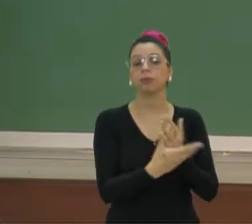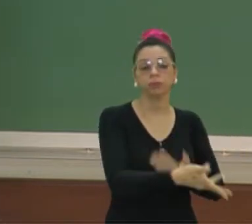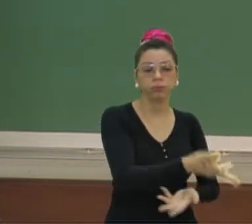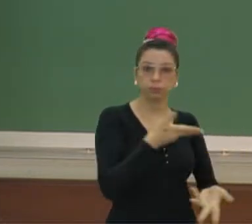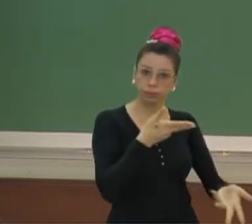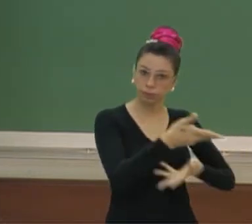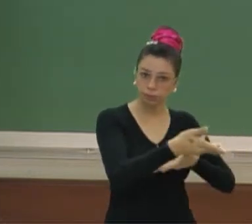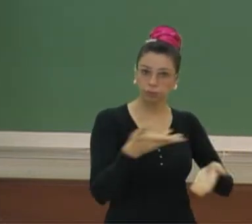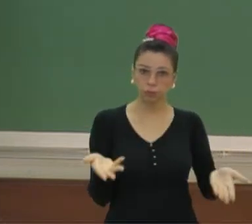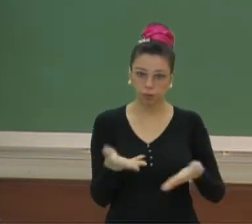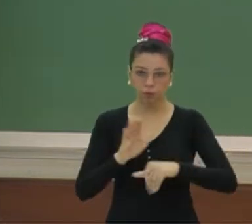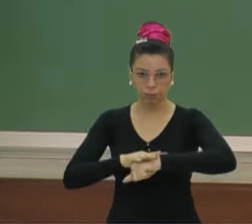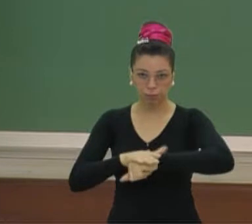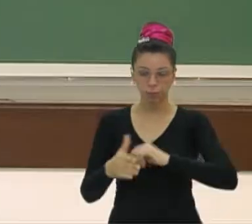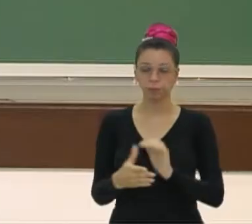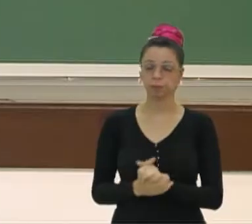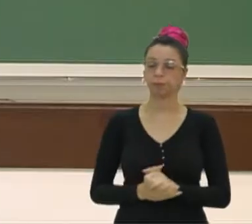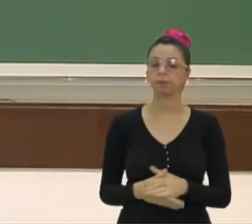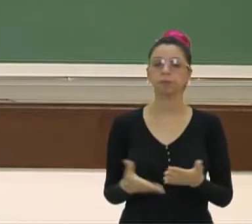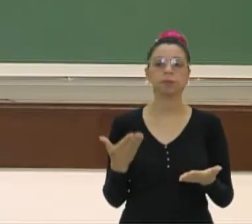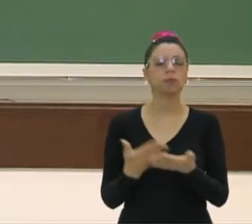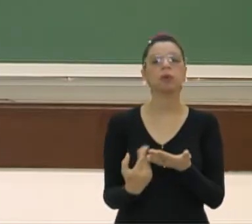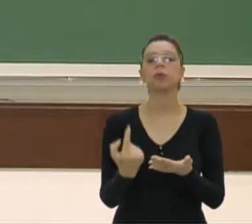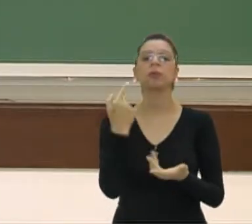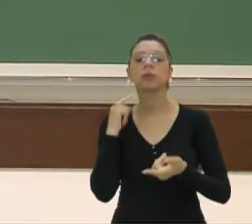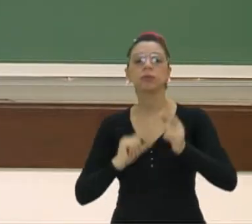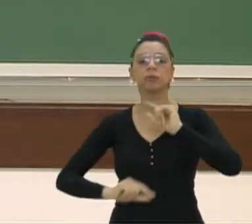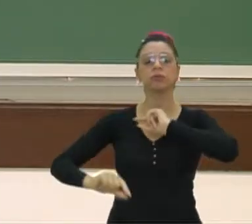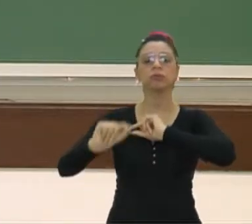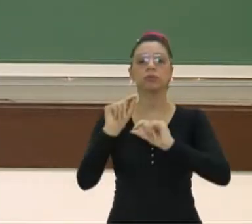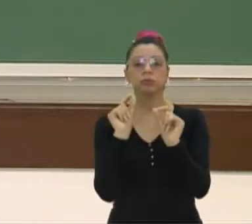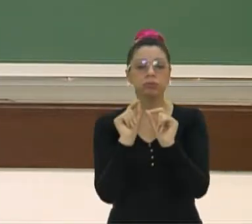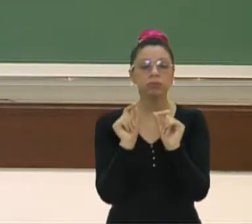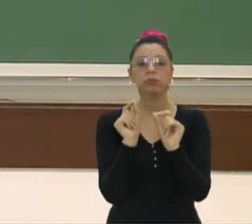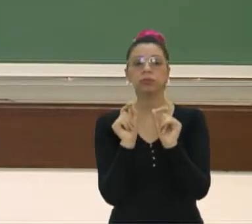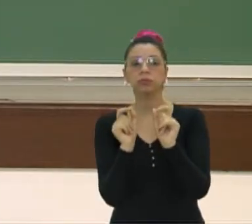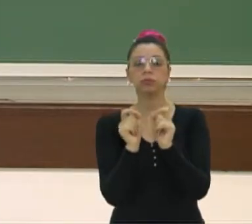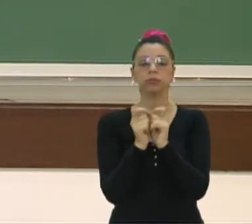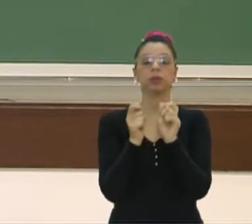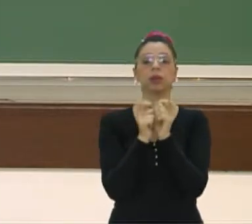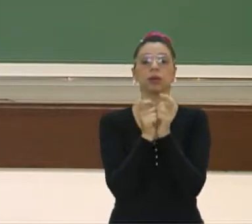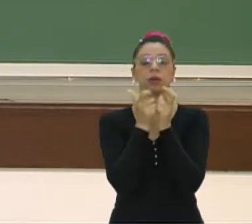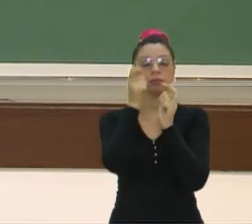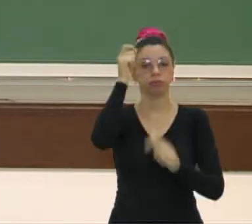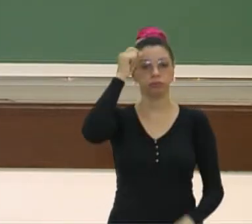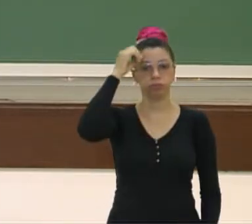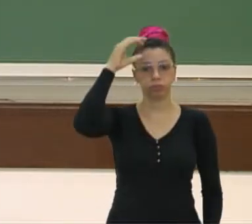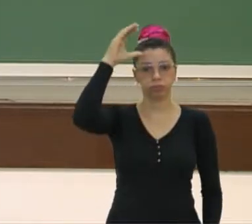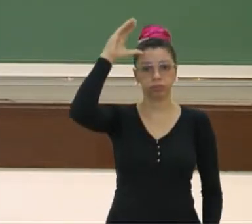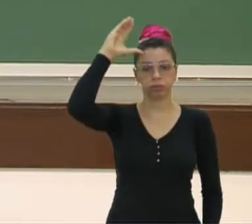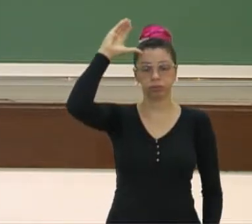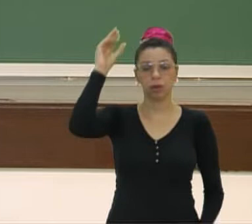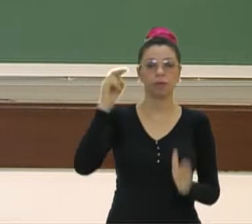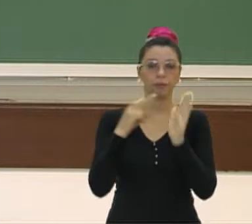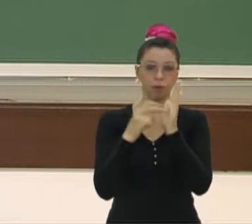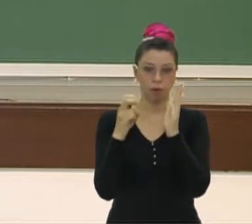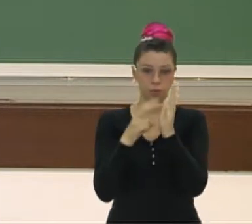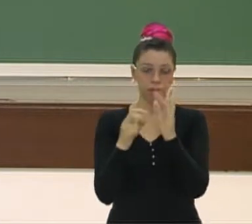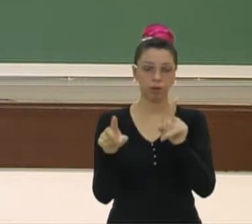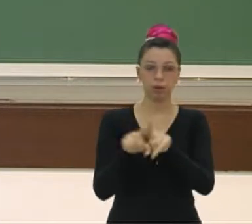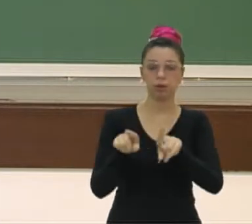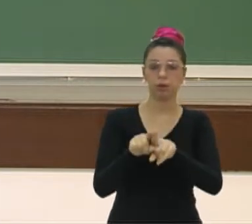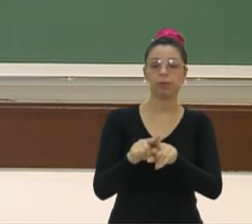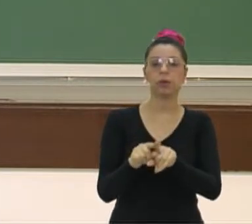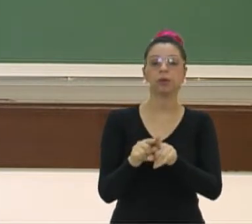momento, ok? Na aula passada, nós ampliamos o nosso repertório léxico e falamos sobre o